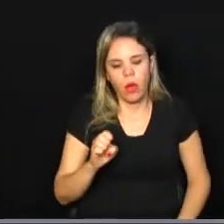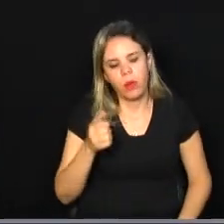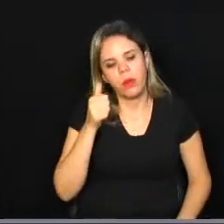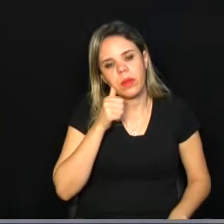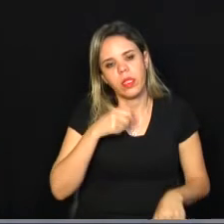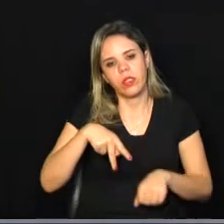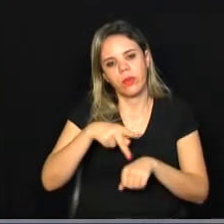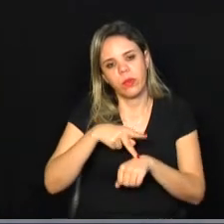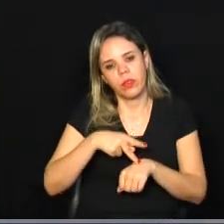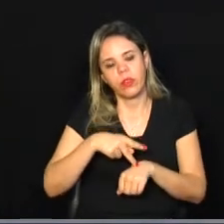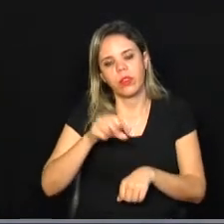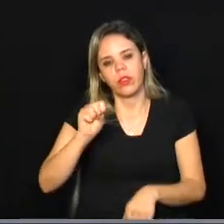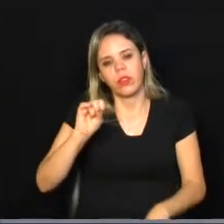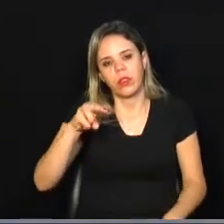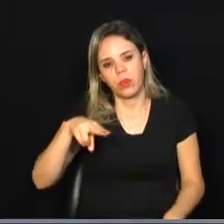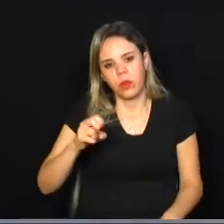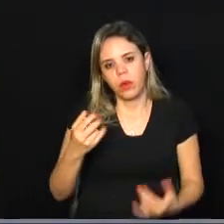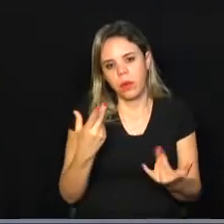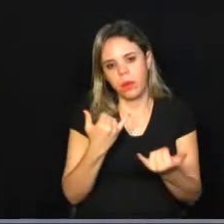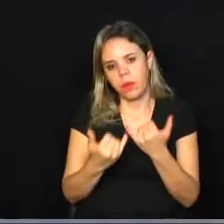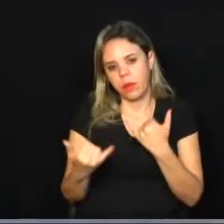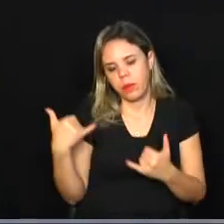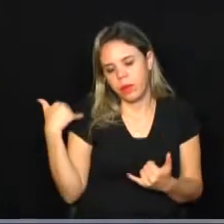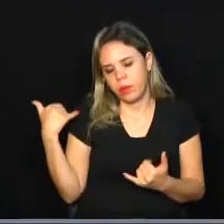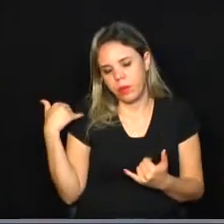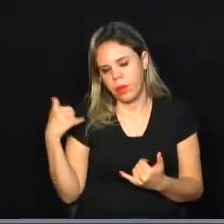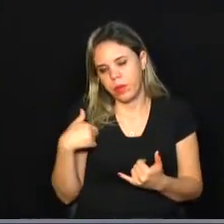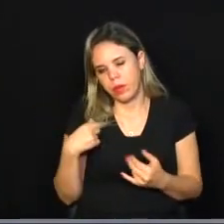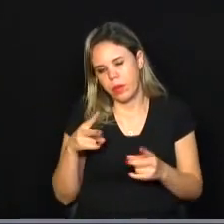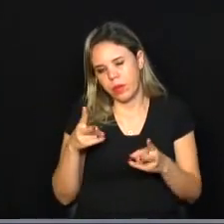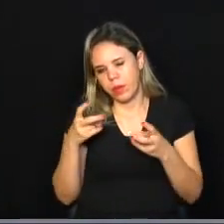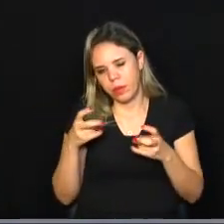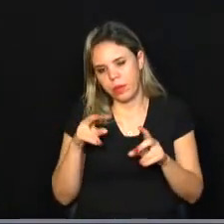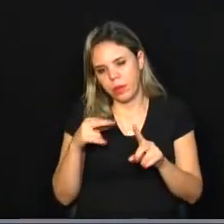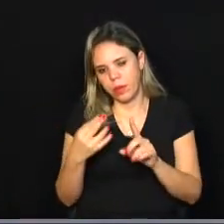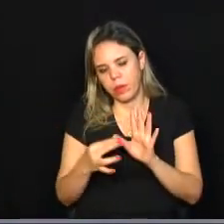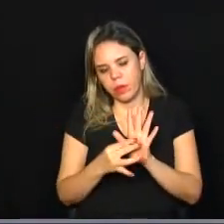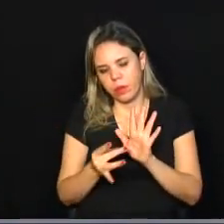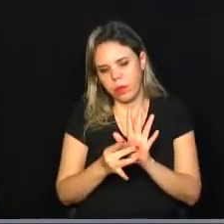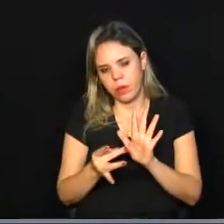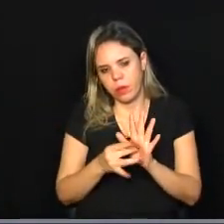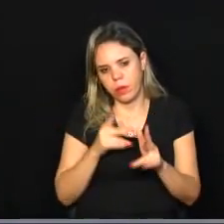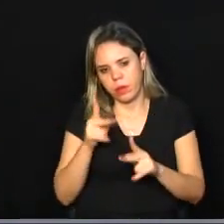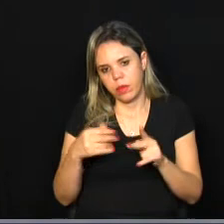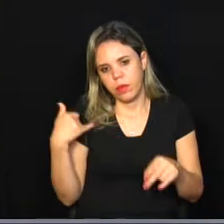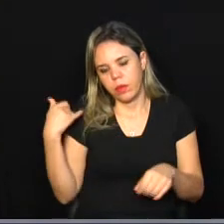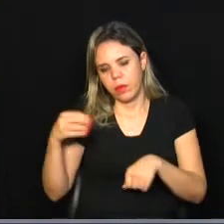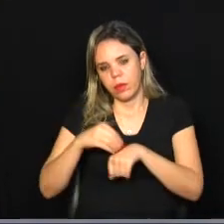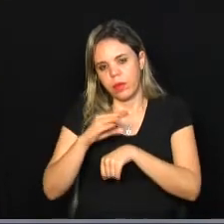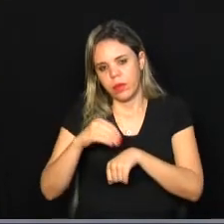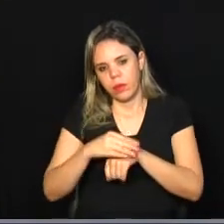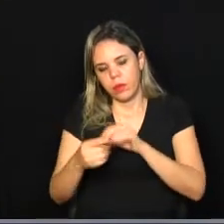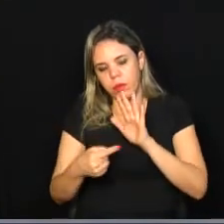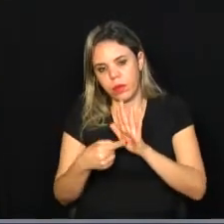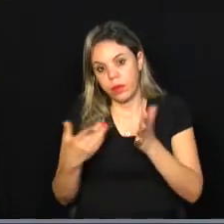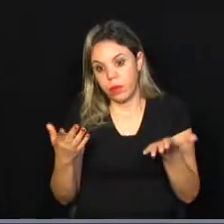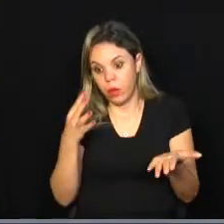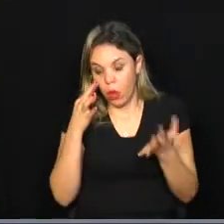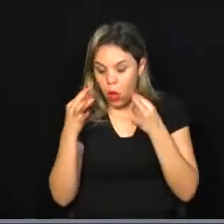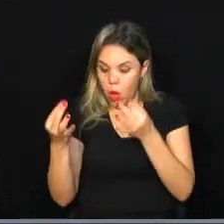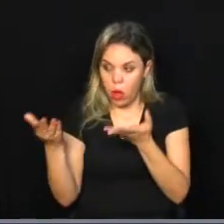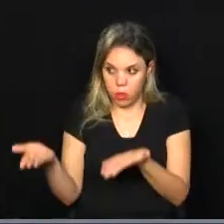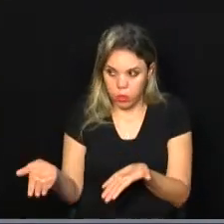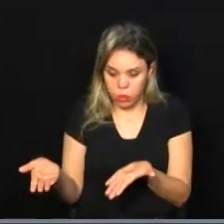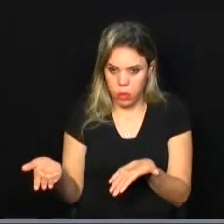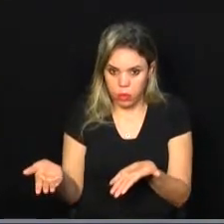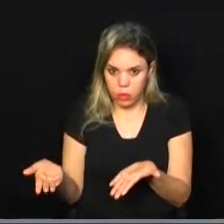têm exatamente a mesma idade. E, na minha perspectiva, é uma geração que está trazendo assim que, olha,